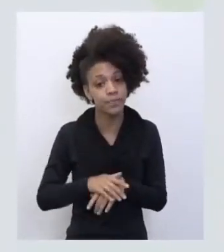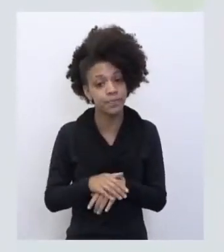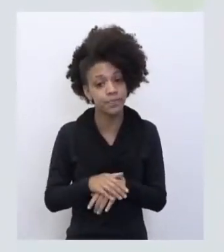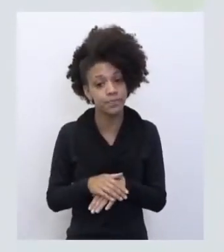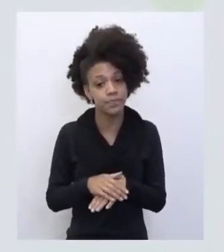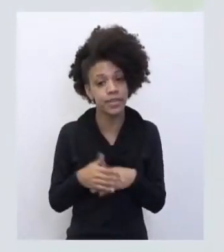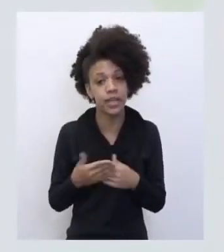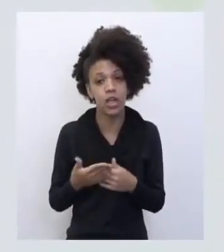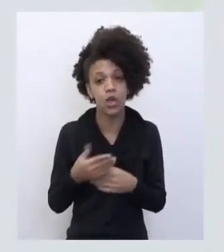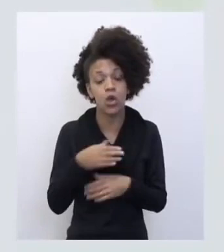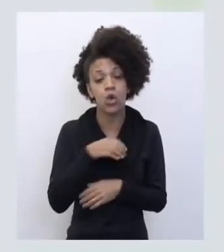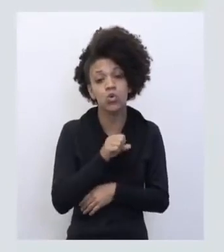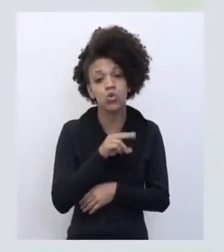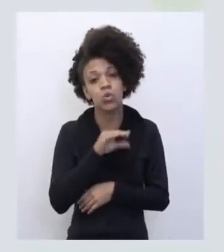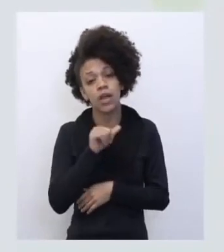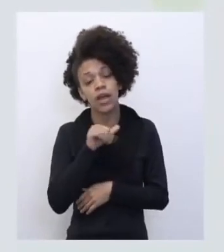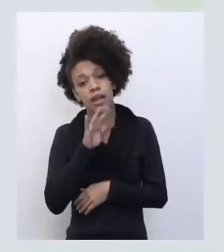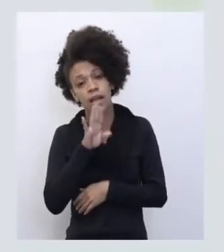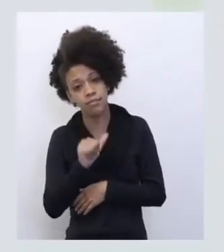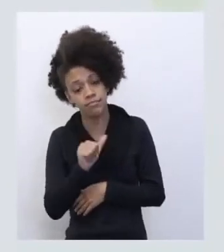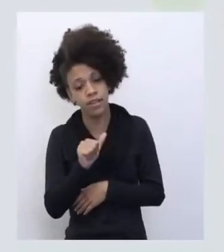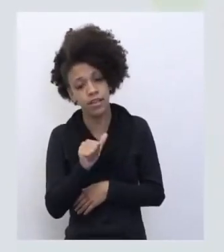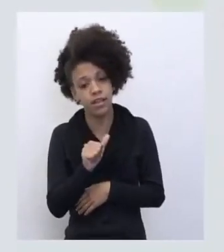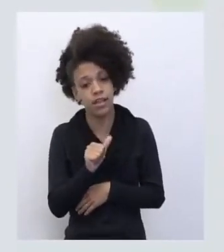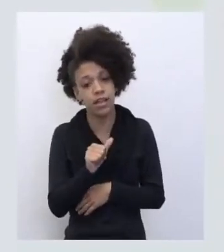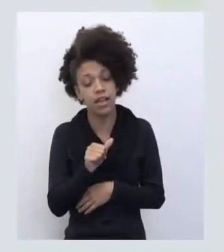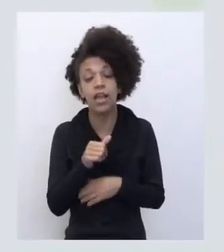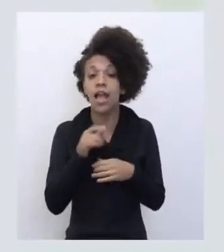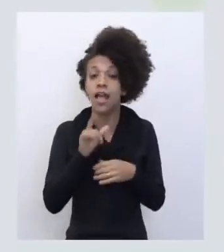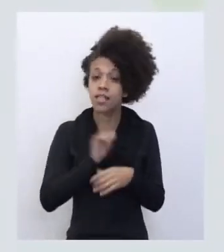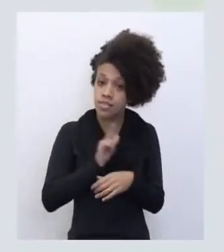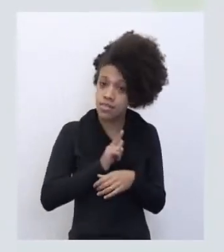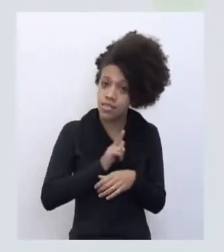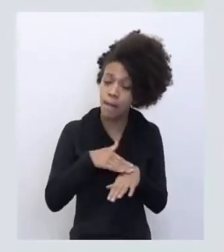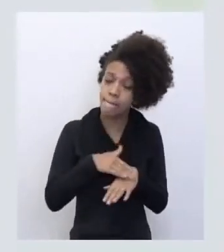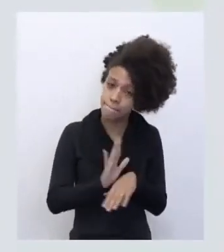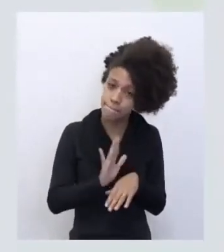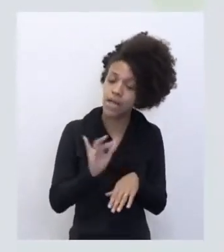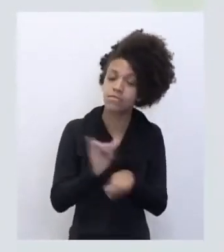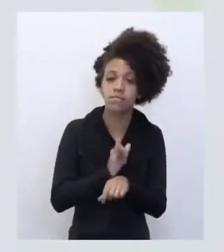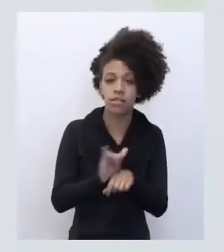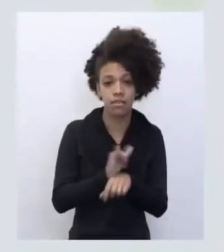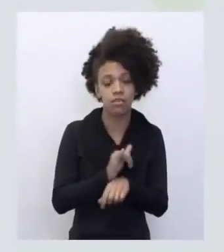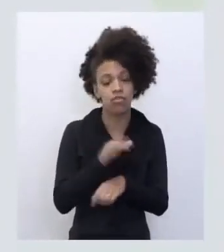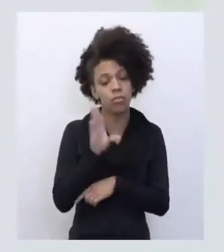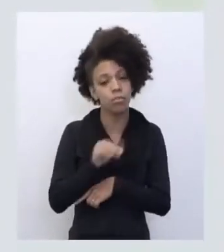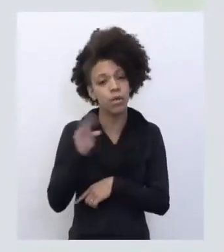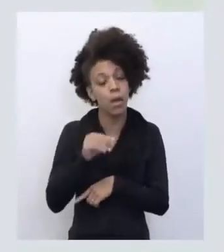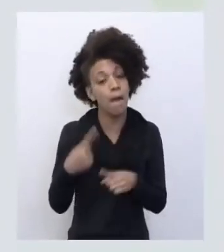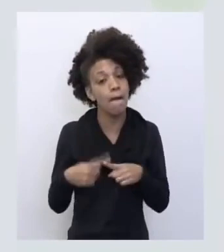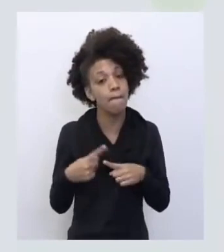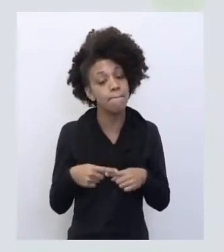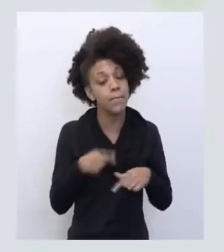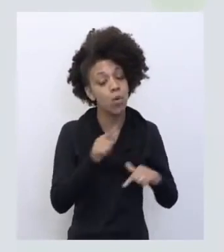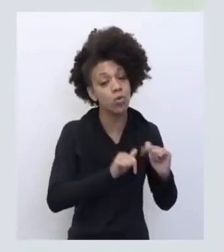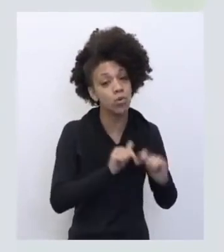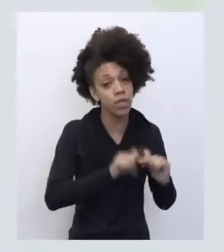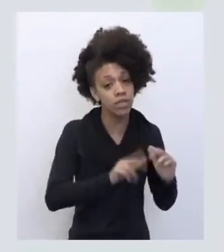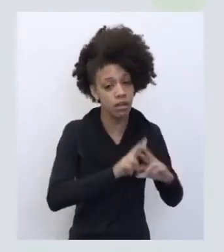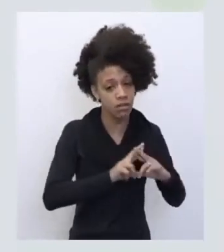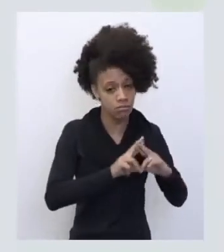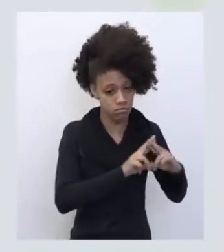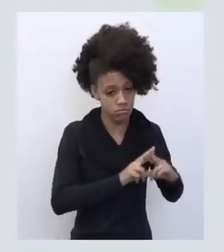como sucata nos dão maiores possibilidades de criar fantoche. Porque os materiais, com